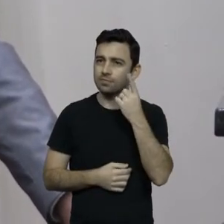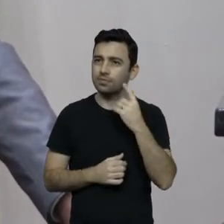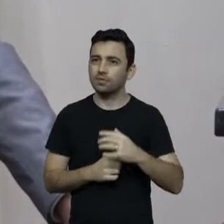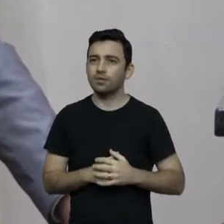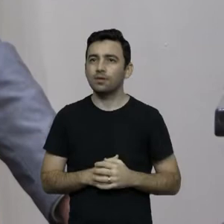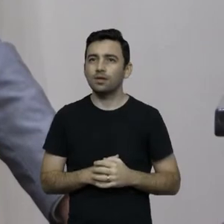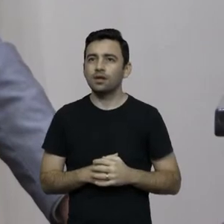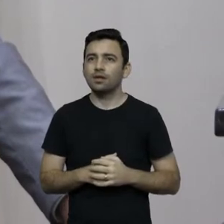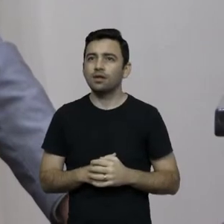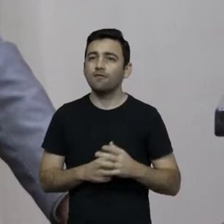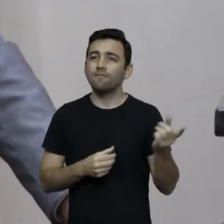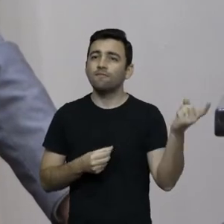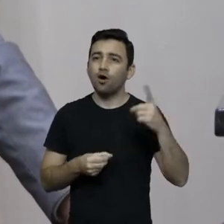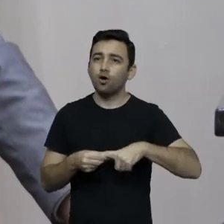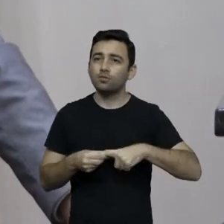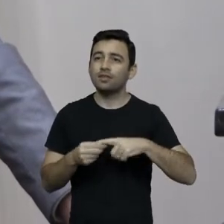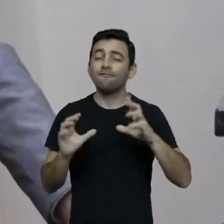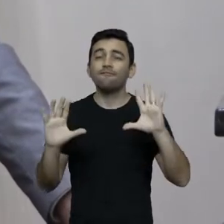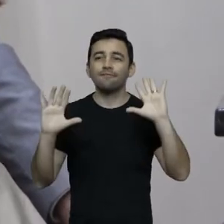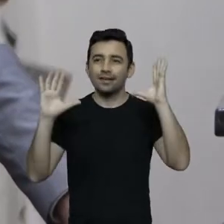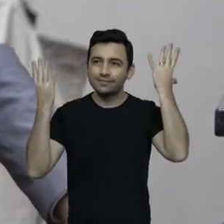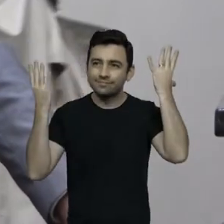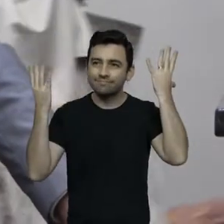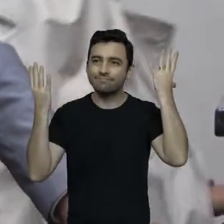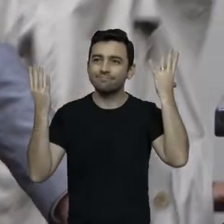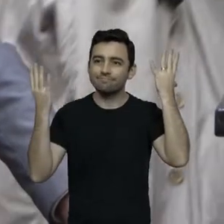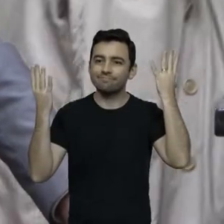e do retorno das festas